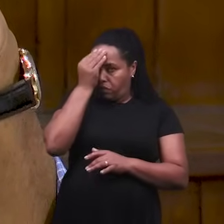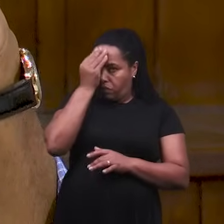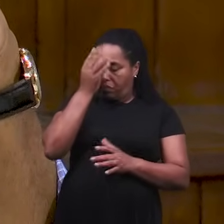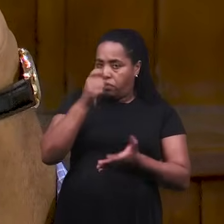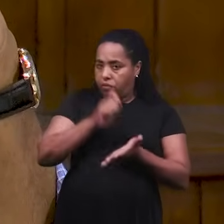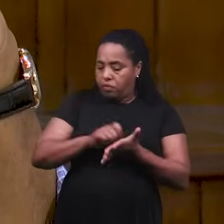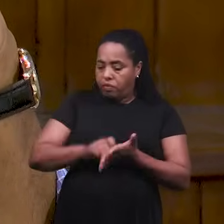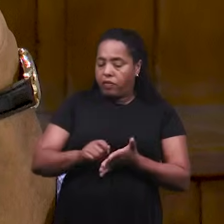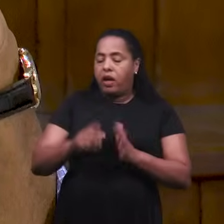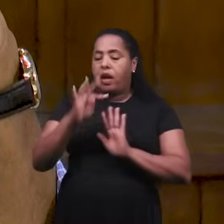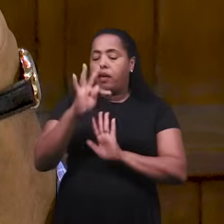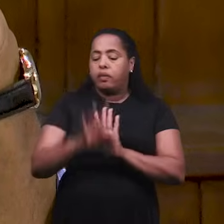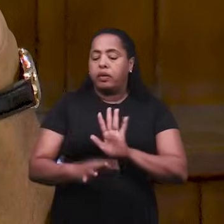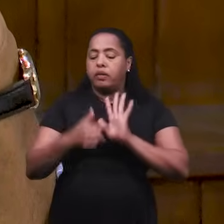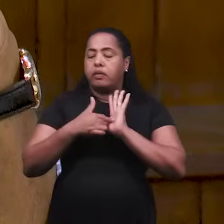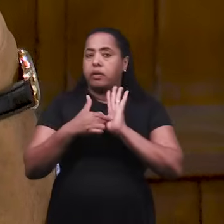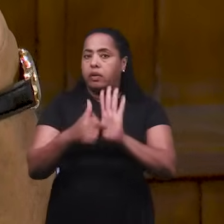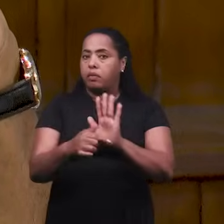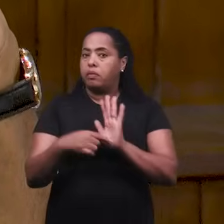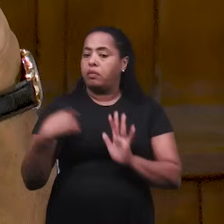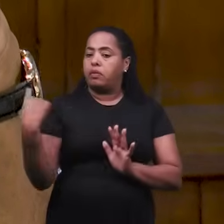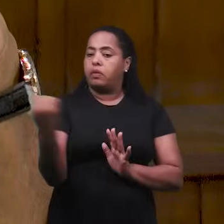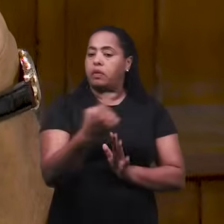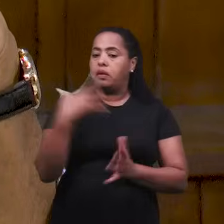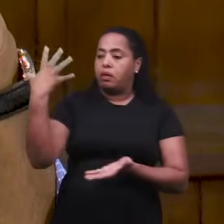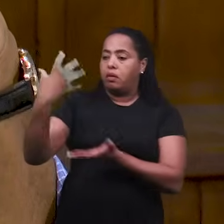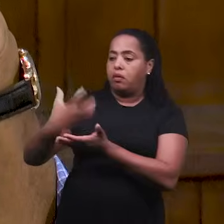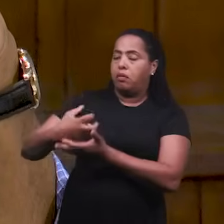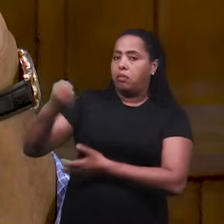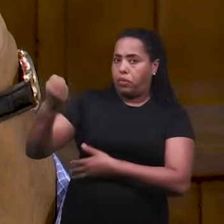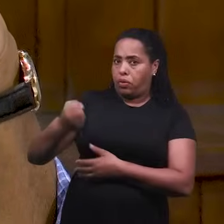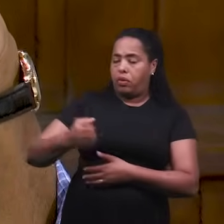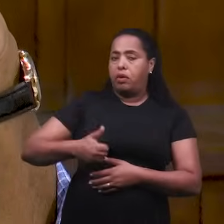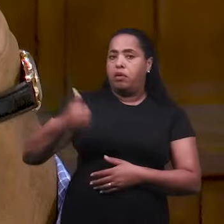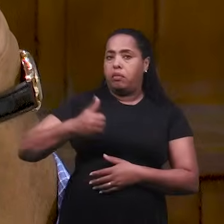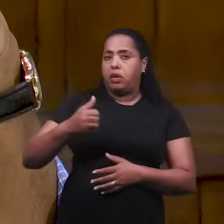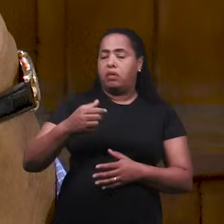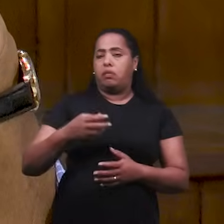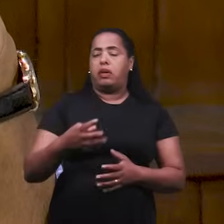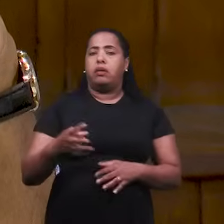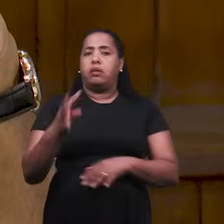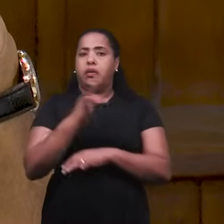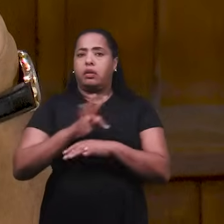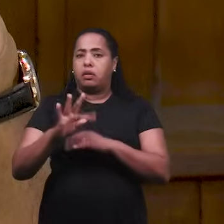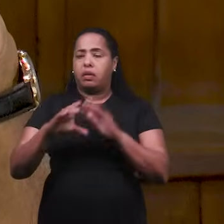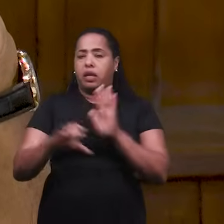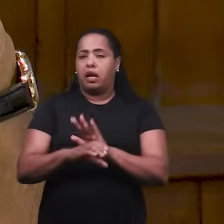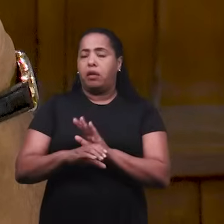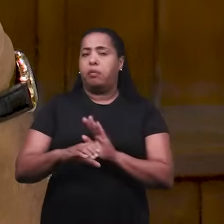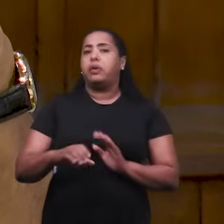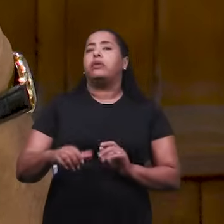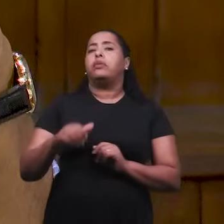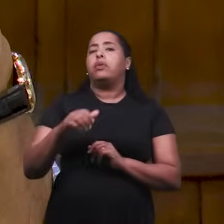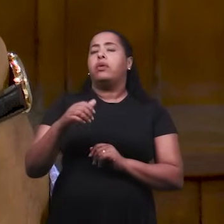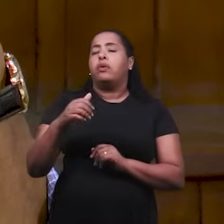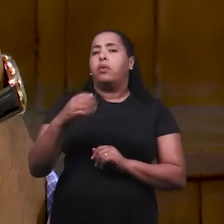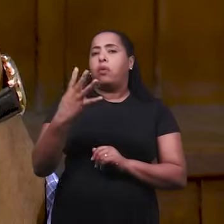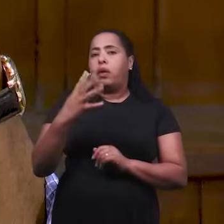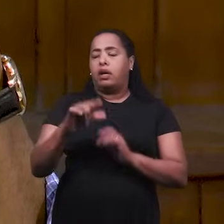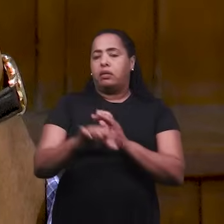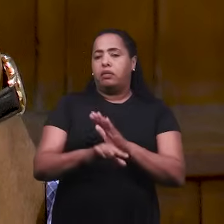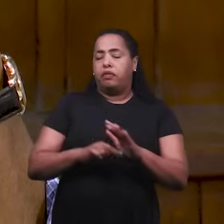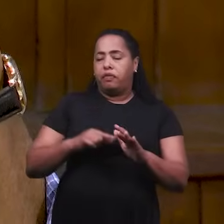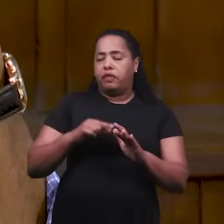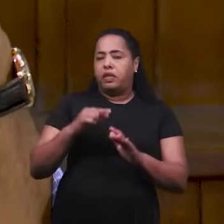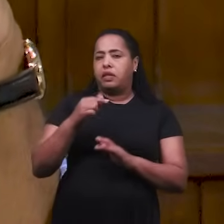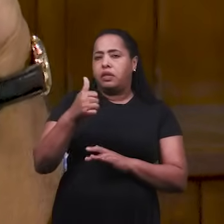fala claramente que seremos arrebatados. 1 Tessalonicenses 4, 15 a 17. Eu vou ler aqui